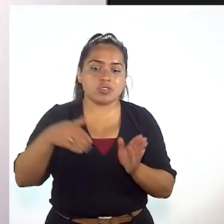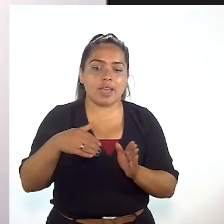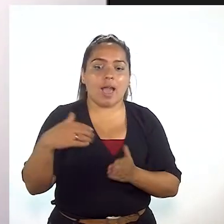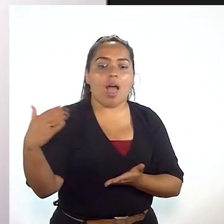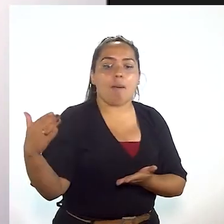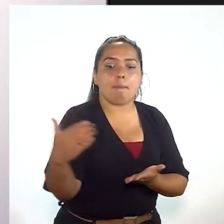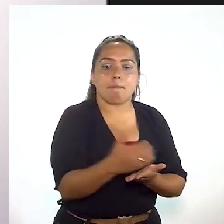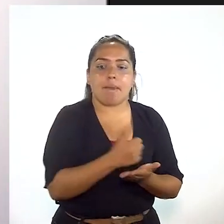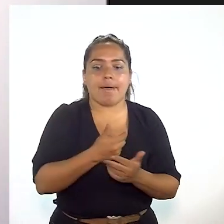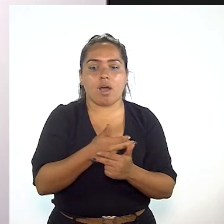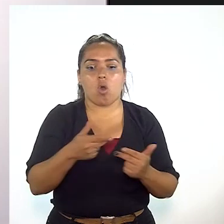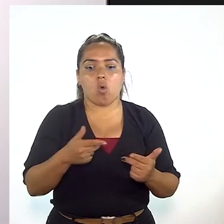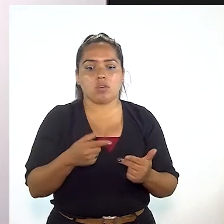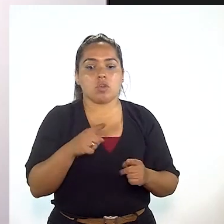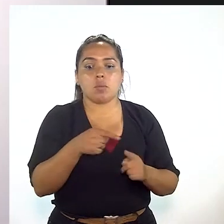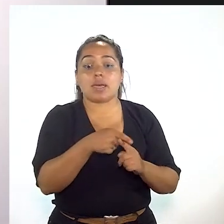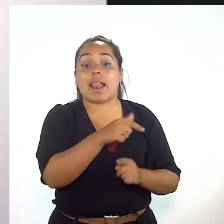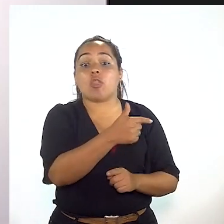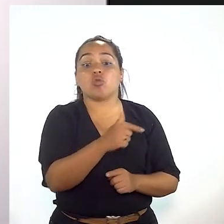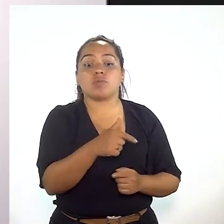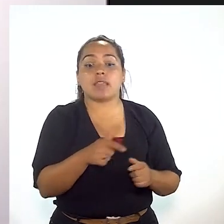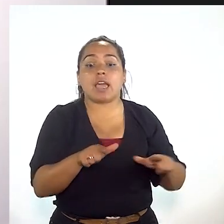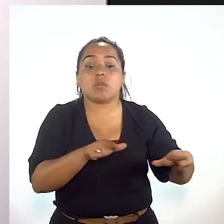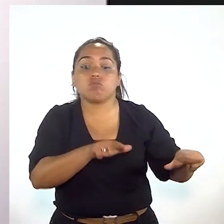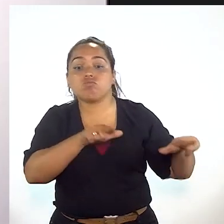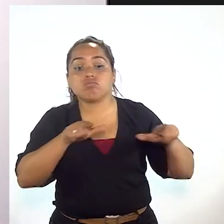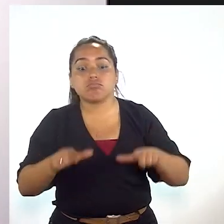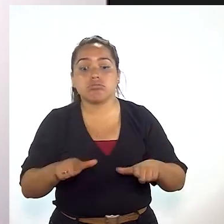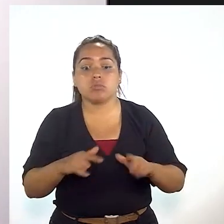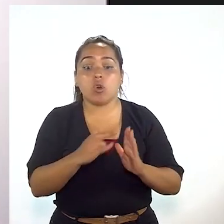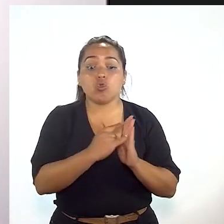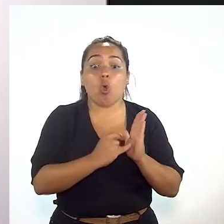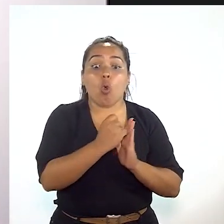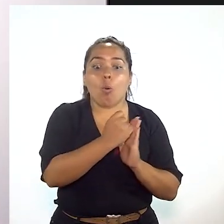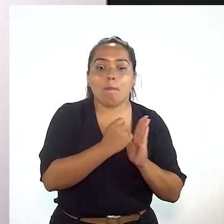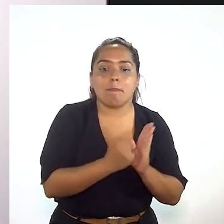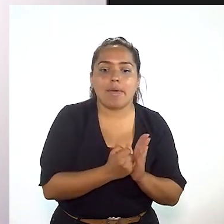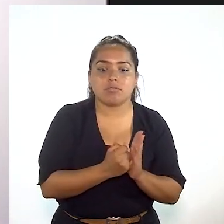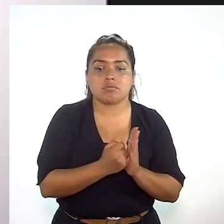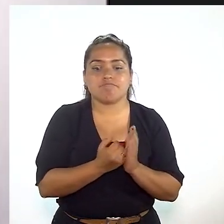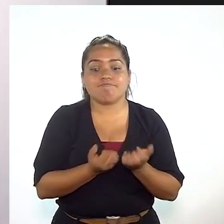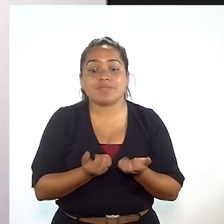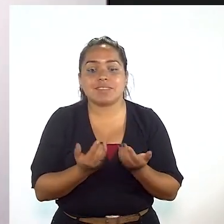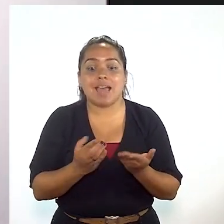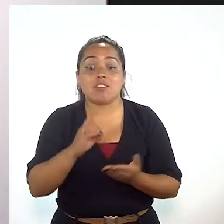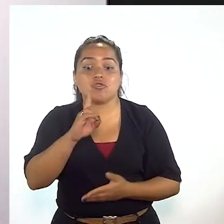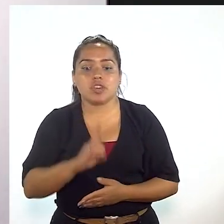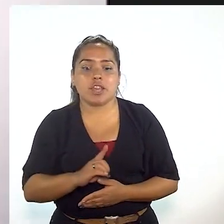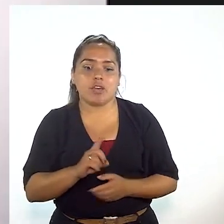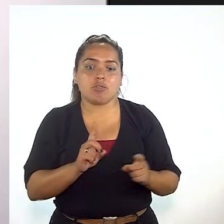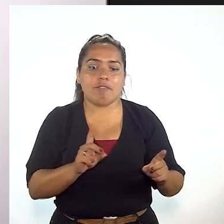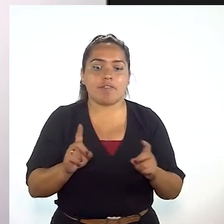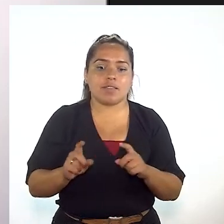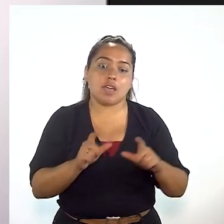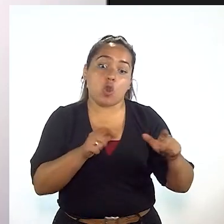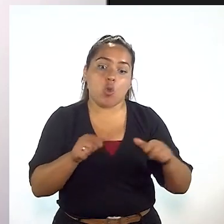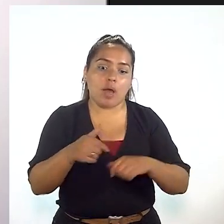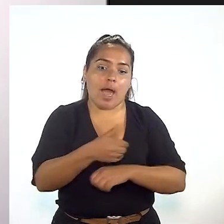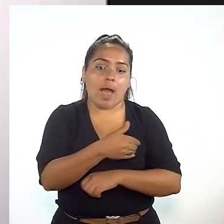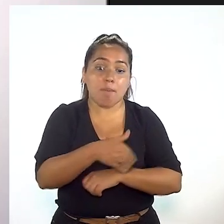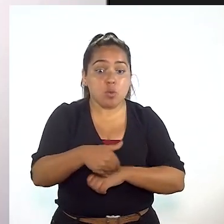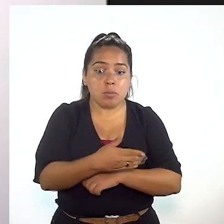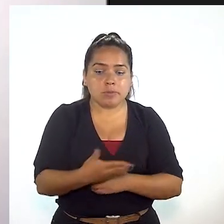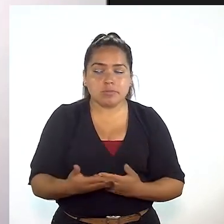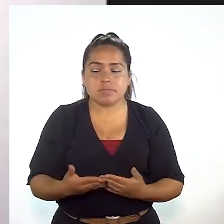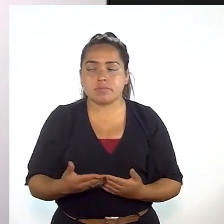licença para conseguir ter sua barraquinha, ter sua banquinha numa feira. Essas políticas públicas também que